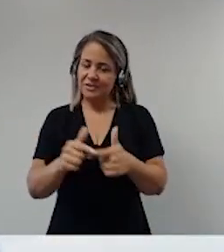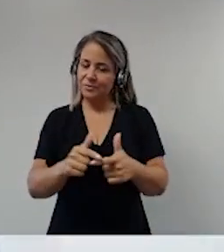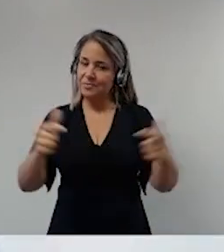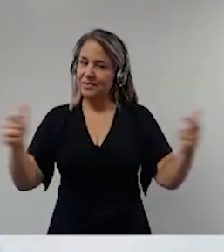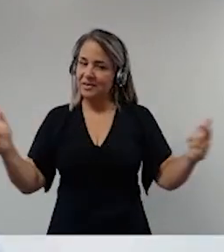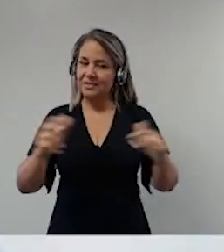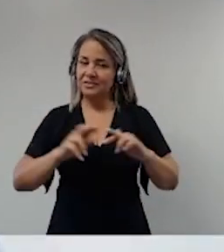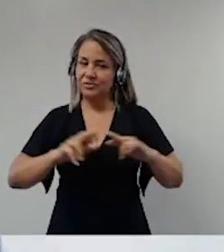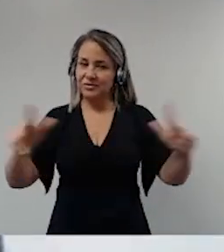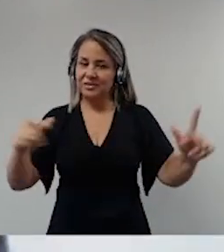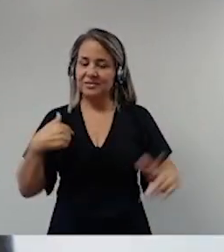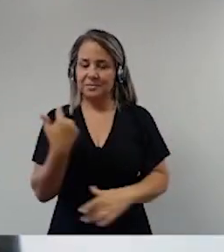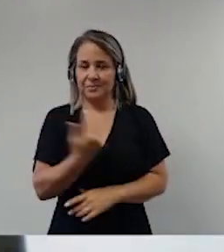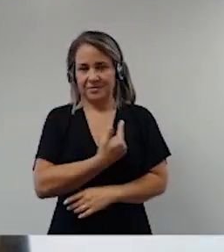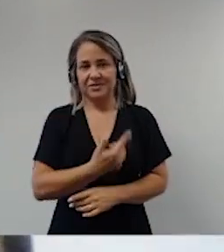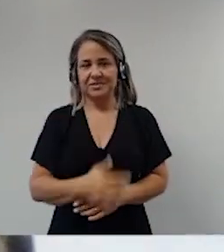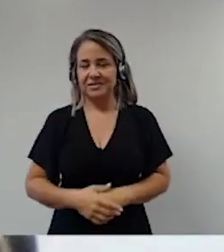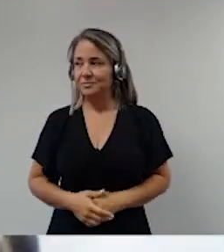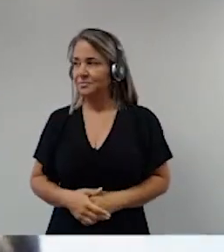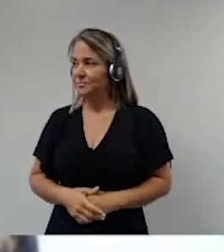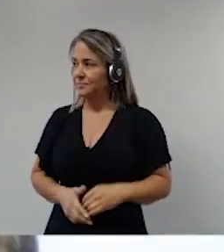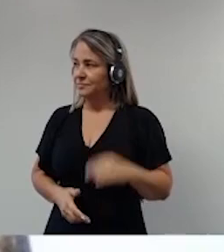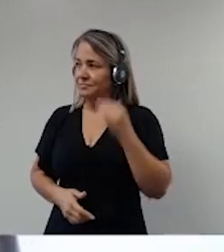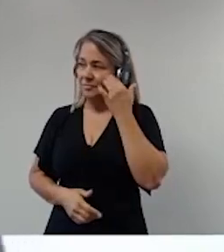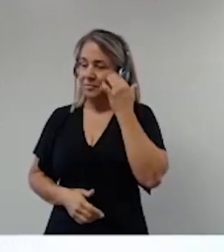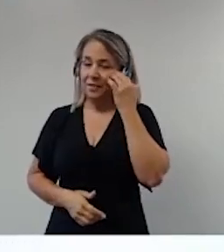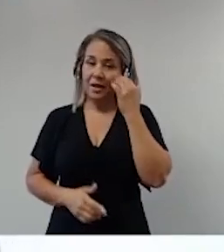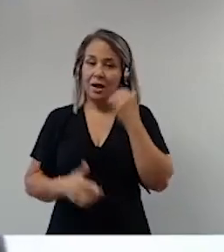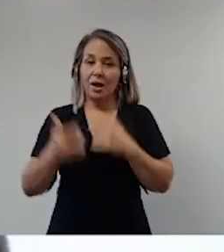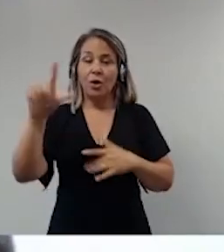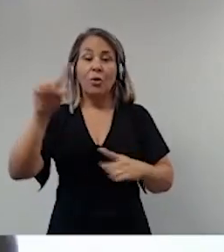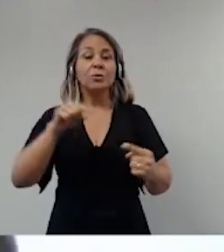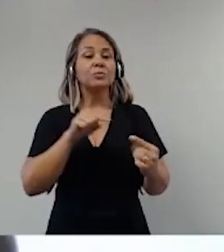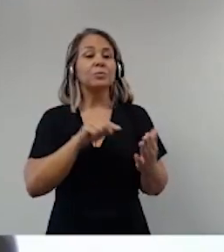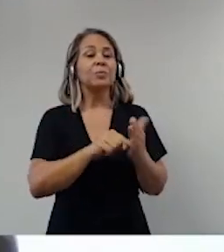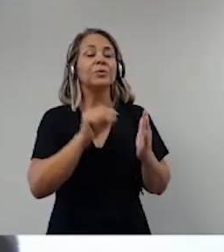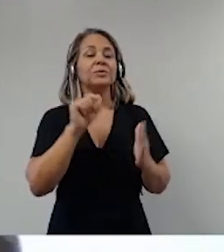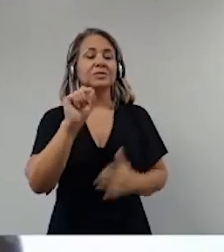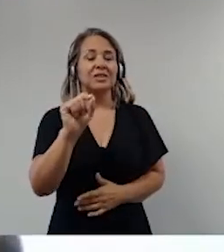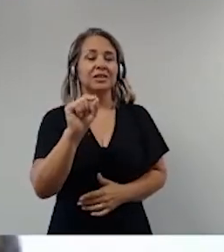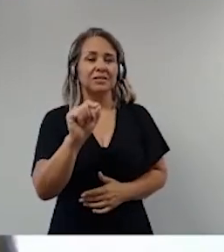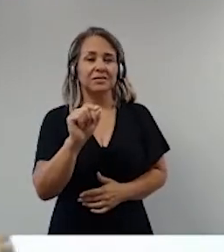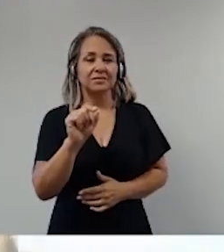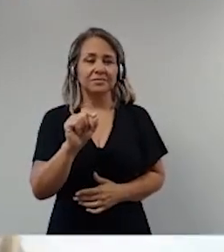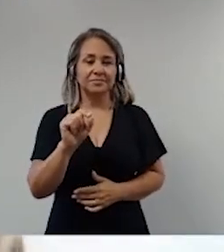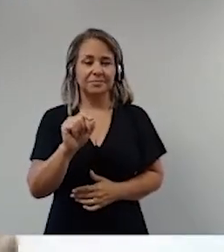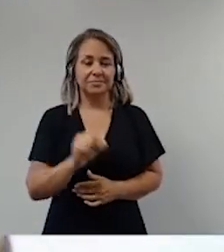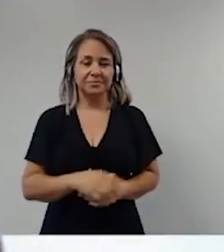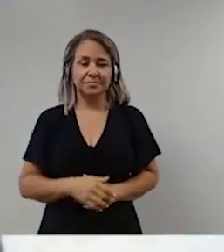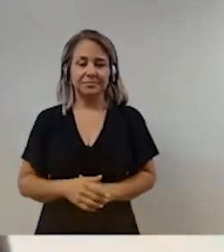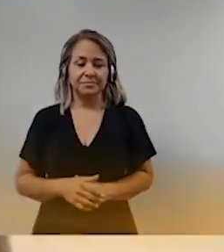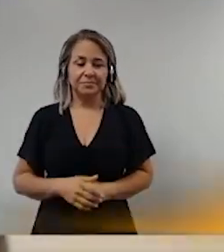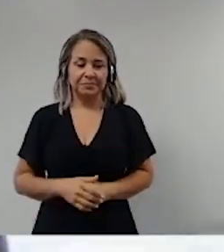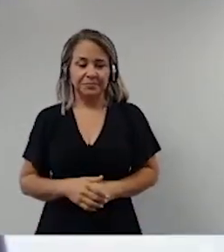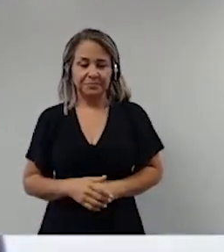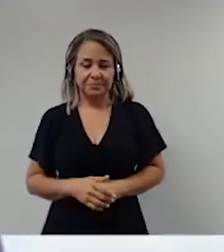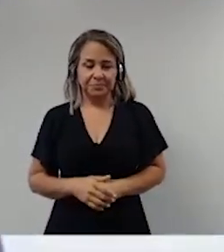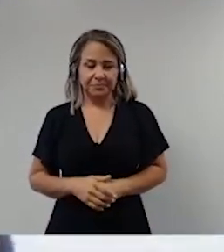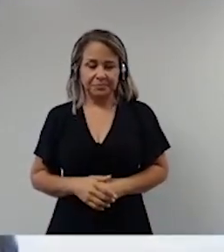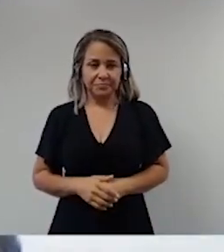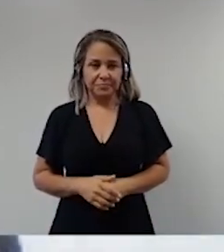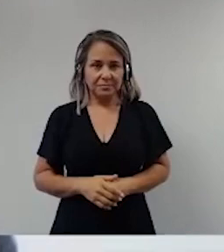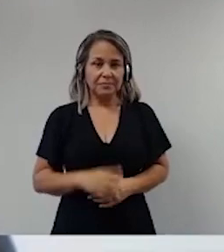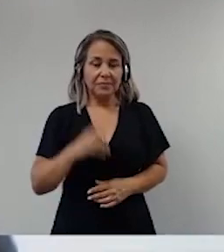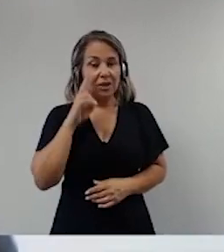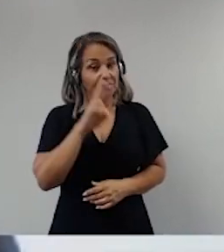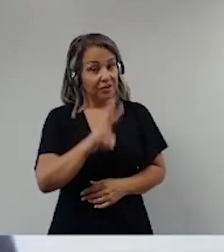diferença também para o nosso time. O outro ponto foi, nós eu também